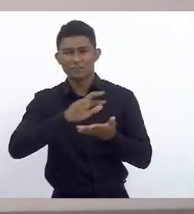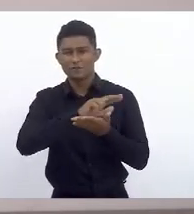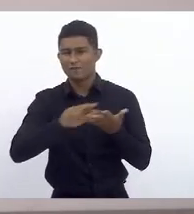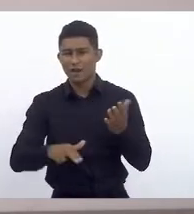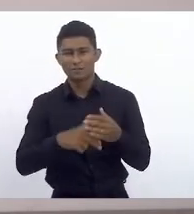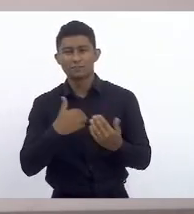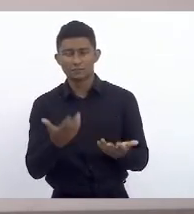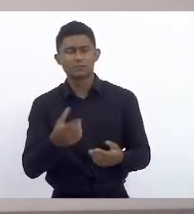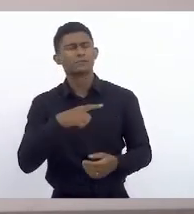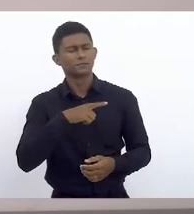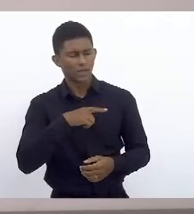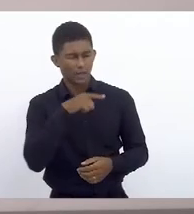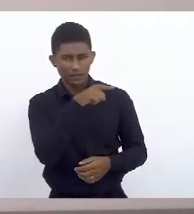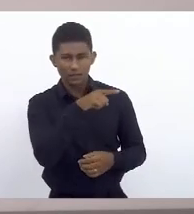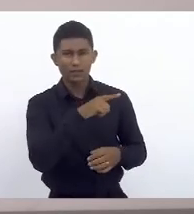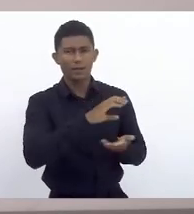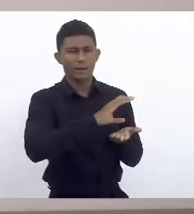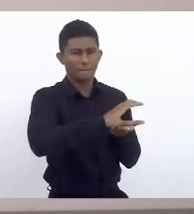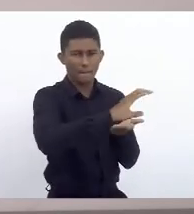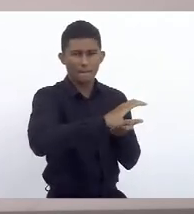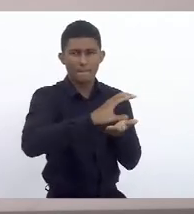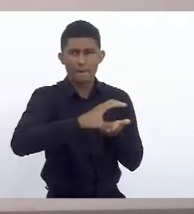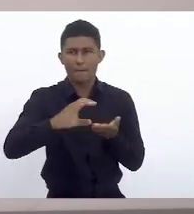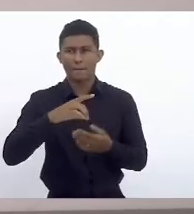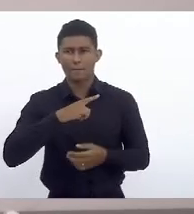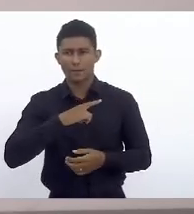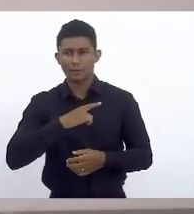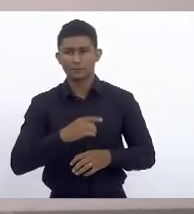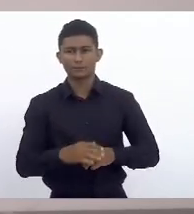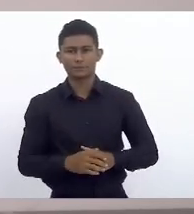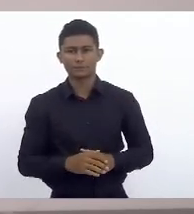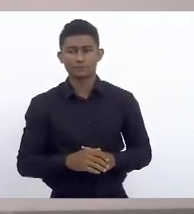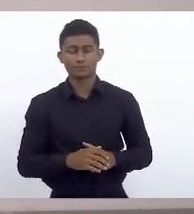previsão aqui dos investimentos. Primeiro momento...